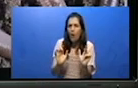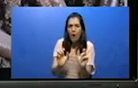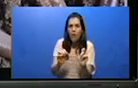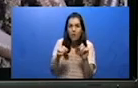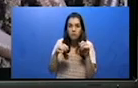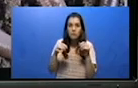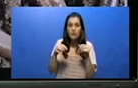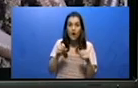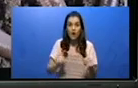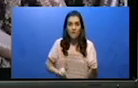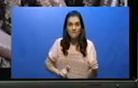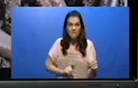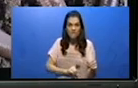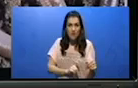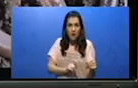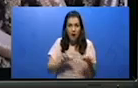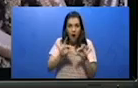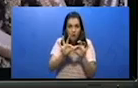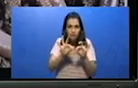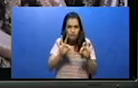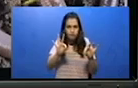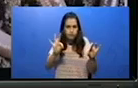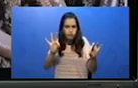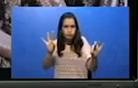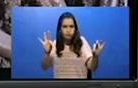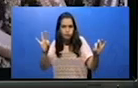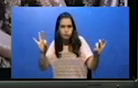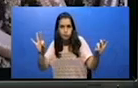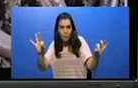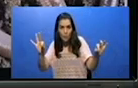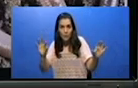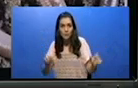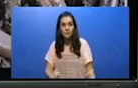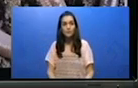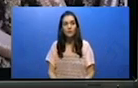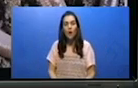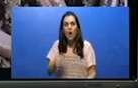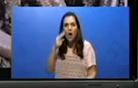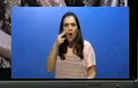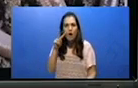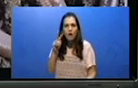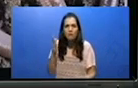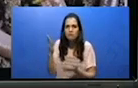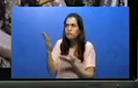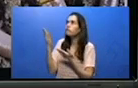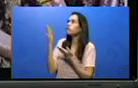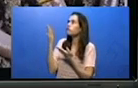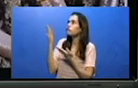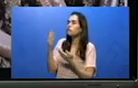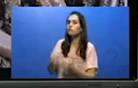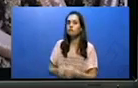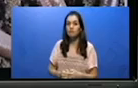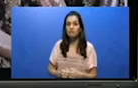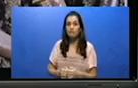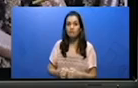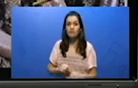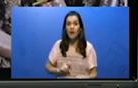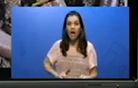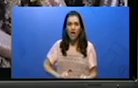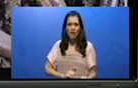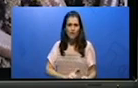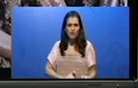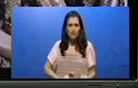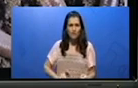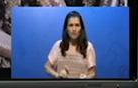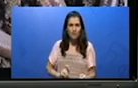corpo comprido, corpo longo. Como a gente pode observar aqui nessa figura, a lombriga e muito mais conhecido pela